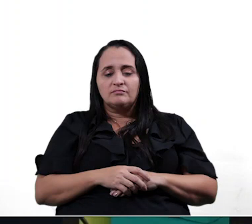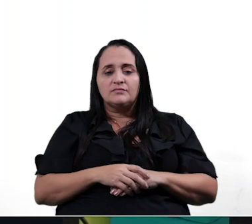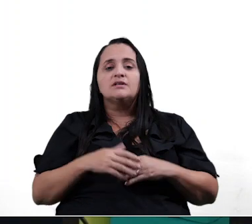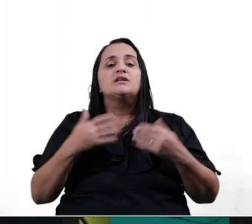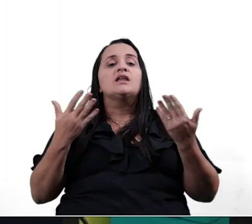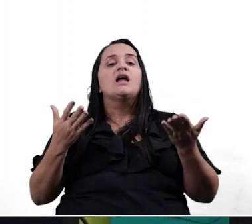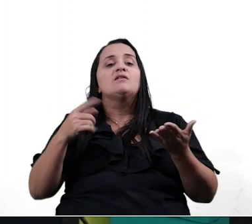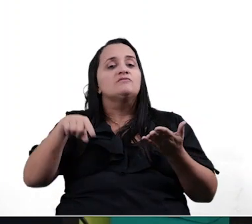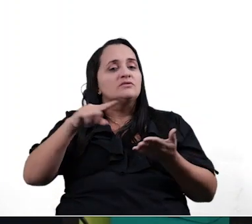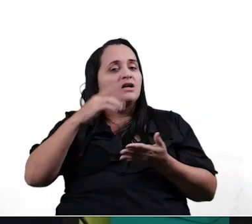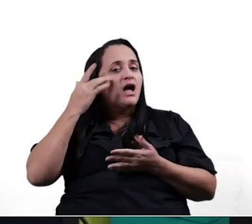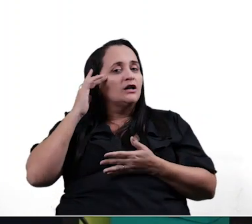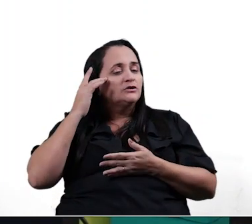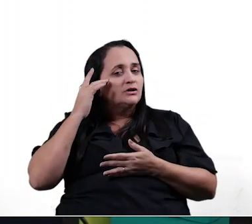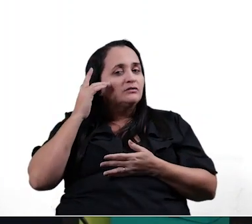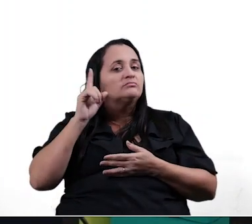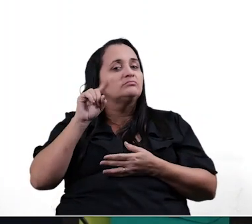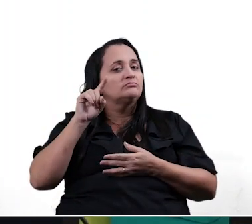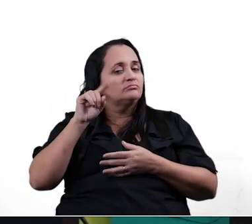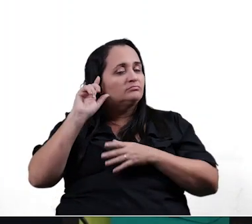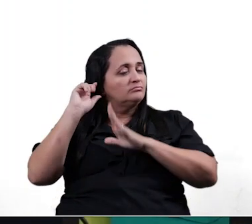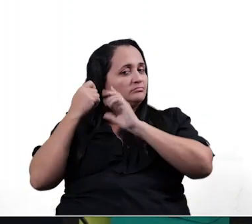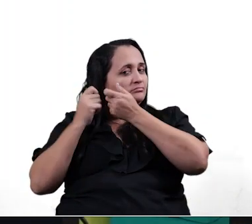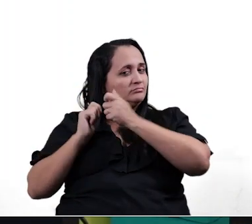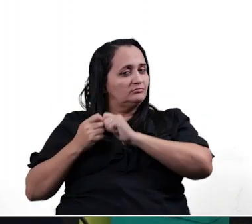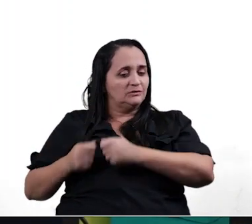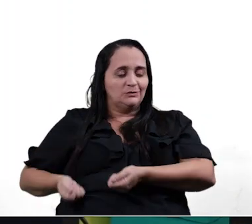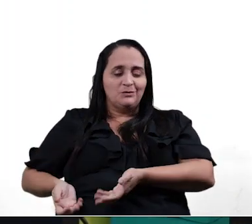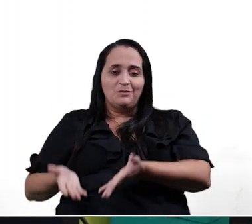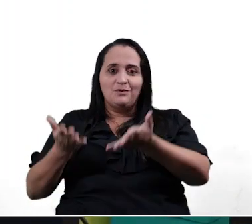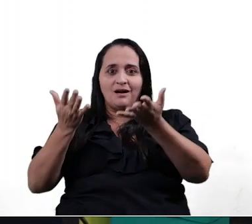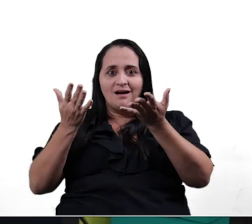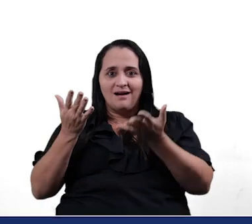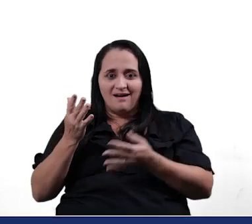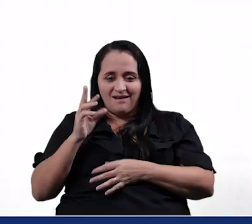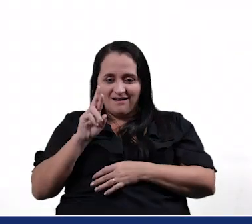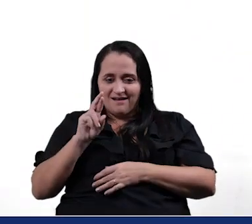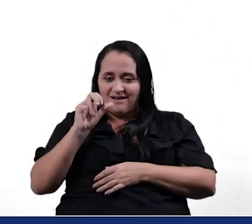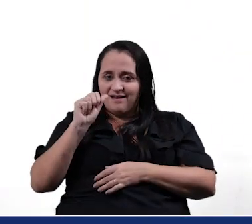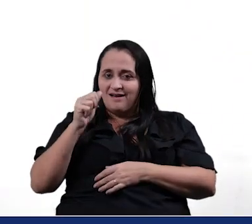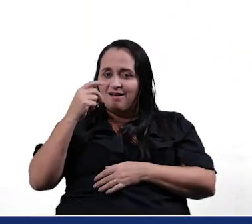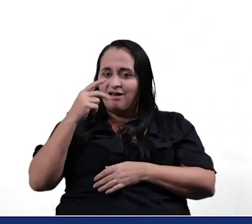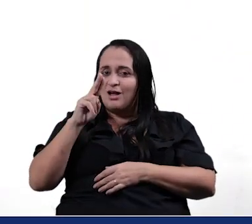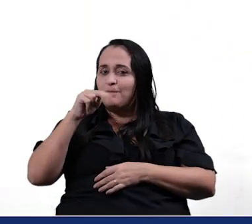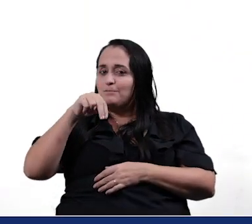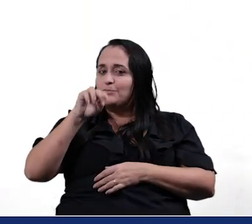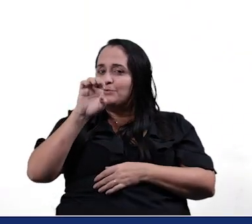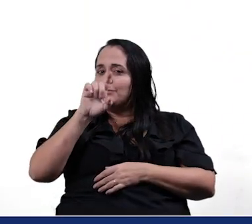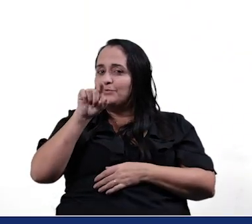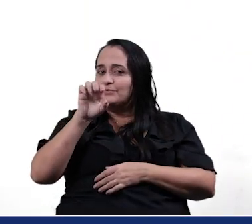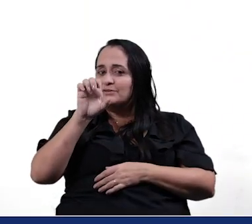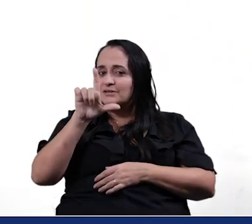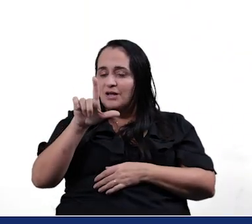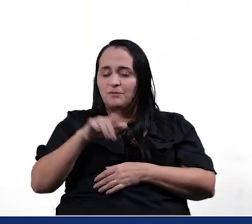Quem você acha? A Rapunzel, não é, gente? Eu acho que é a Rapunzel. E vocês? O que aconteceu